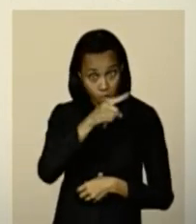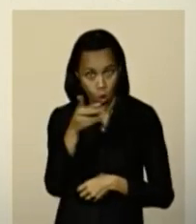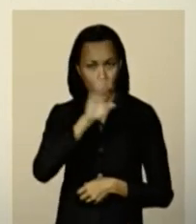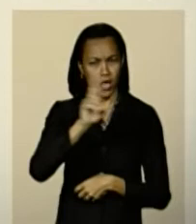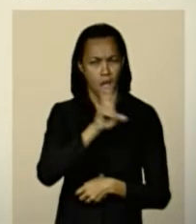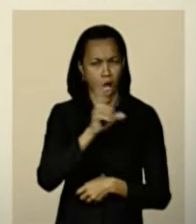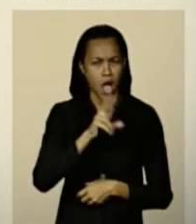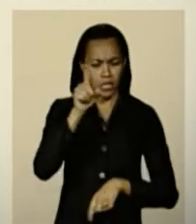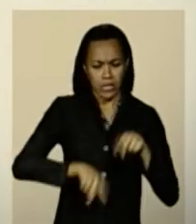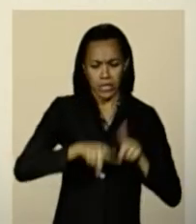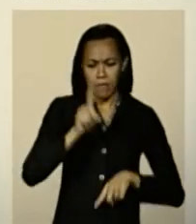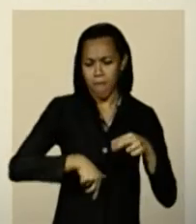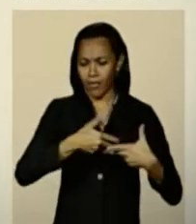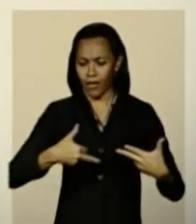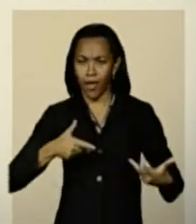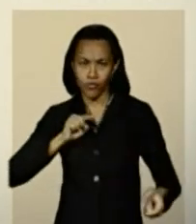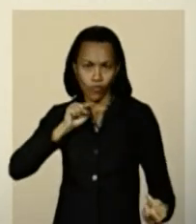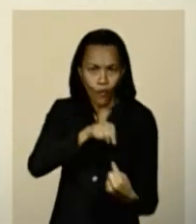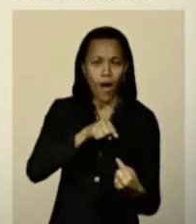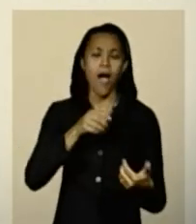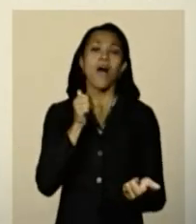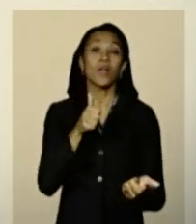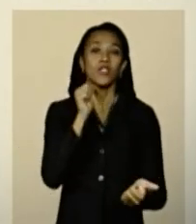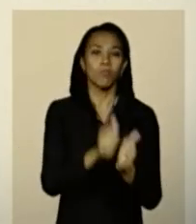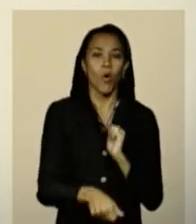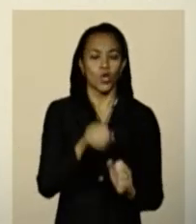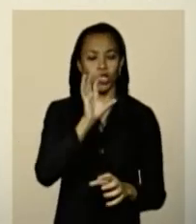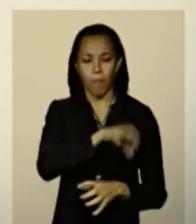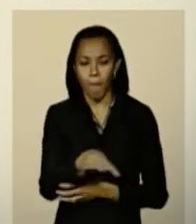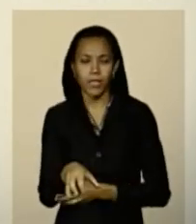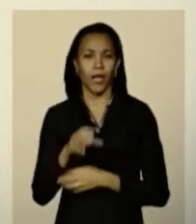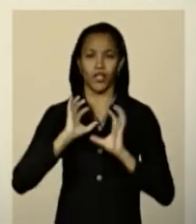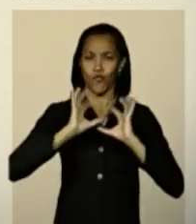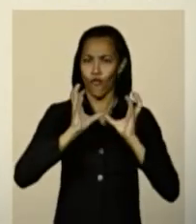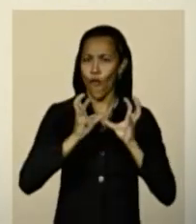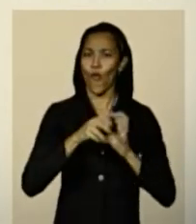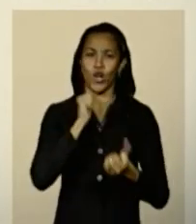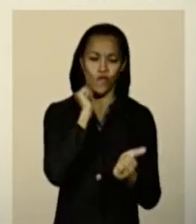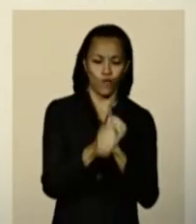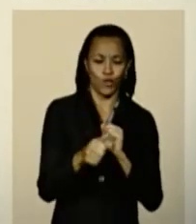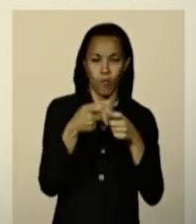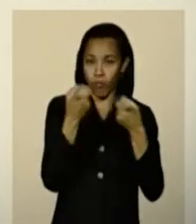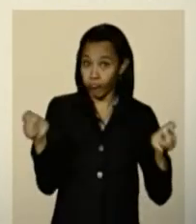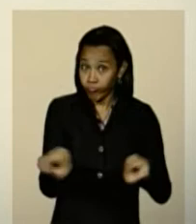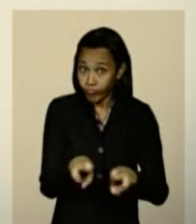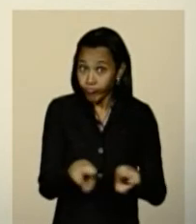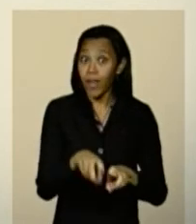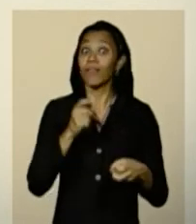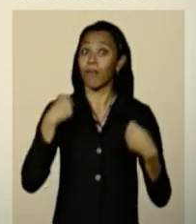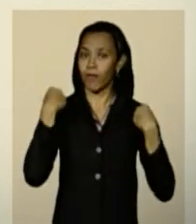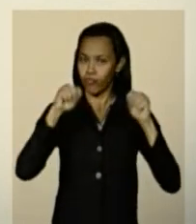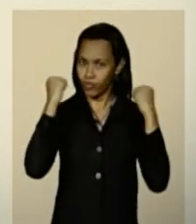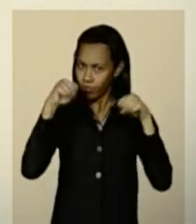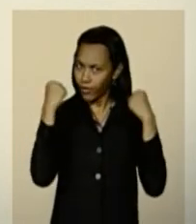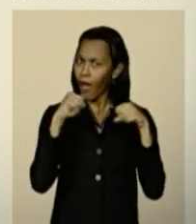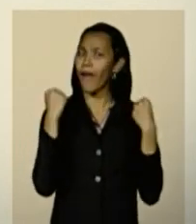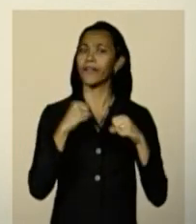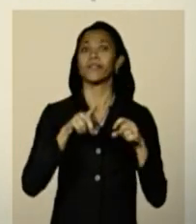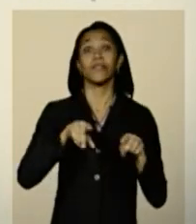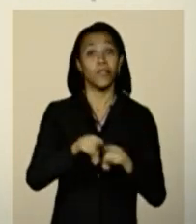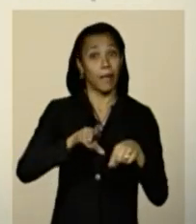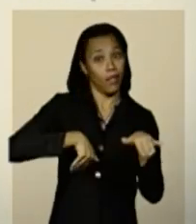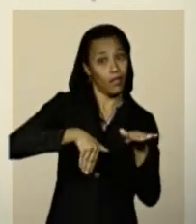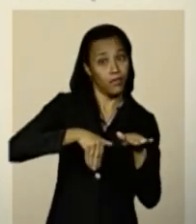equipamentos esportivos para os treinos de basquete vôlei futebol de salão ginástica artística e